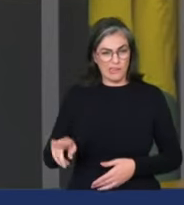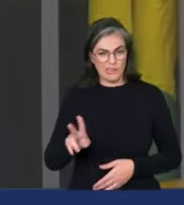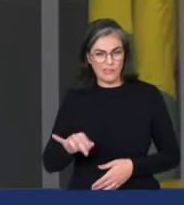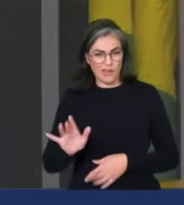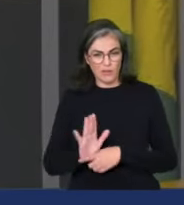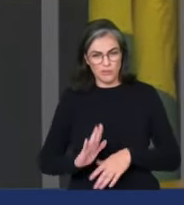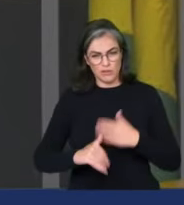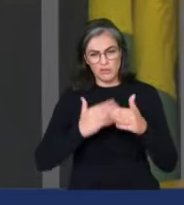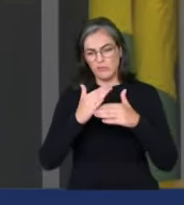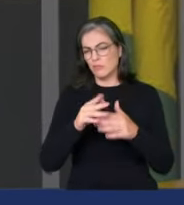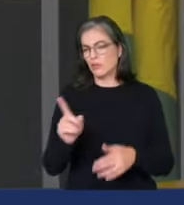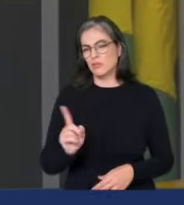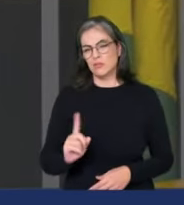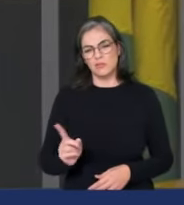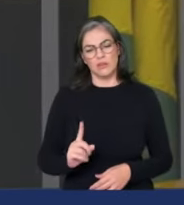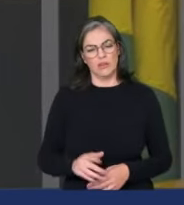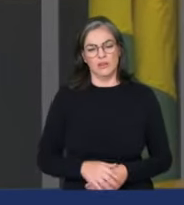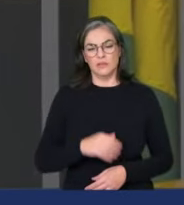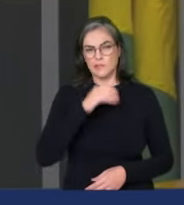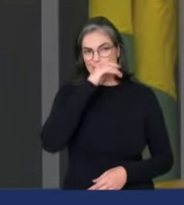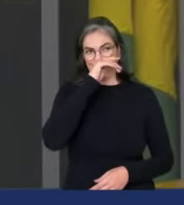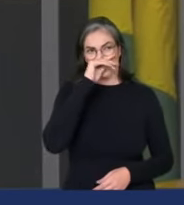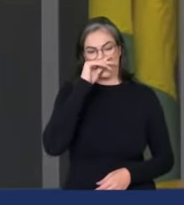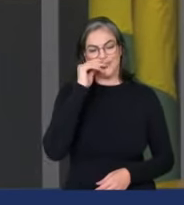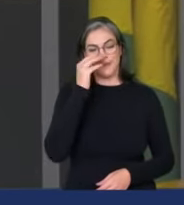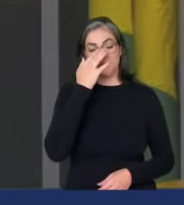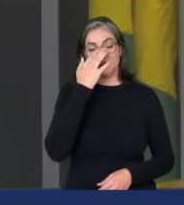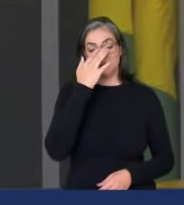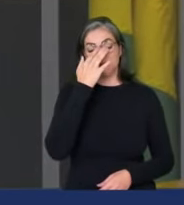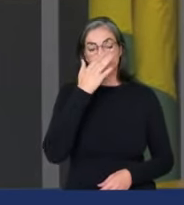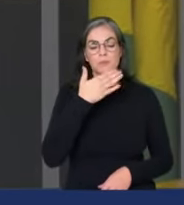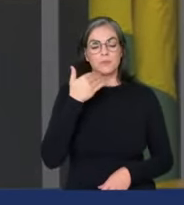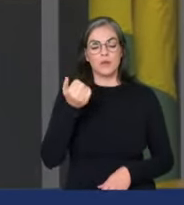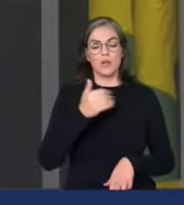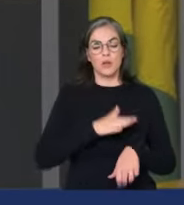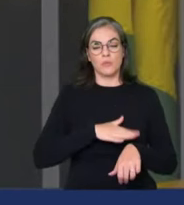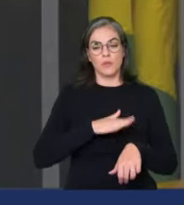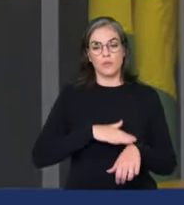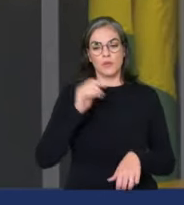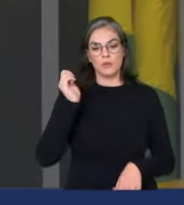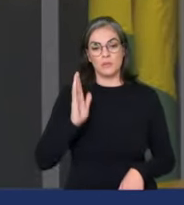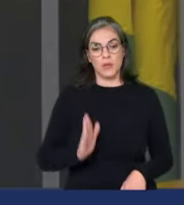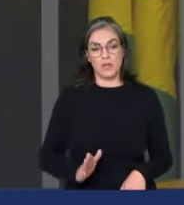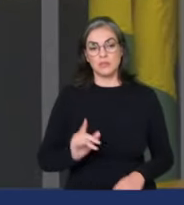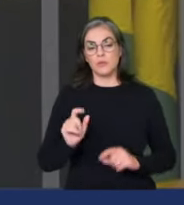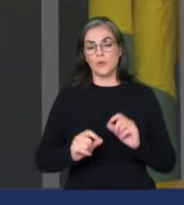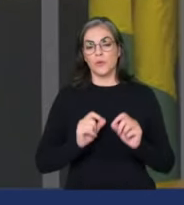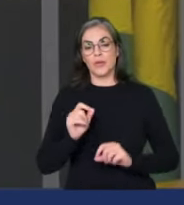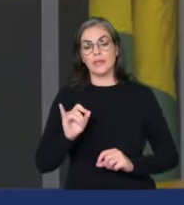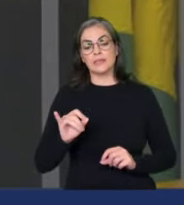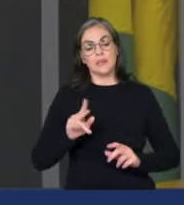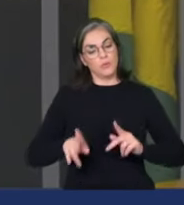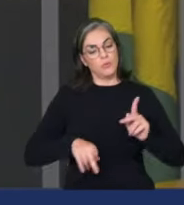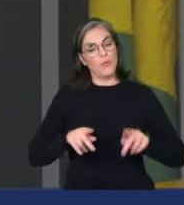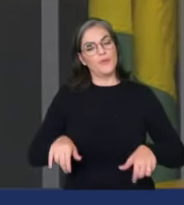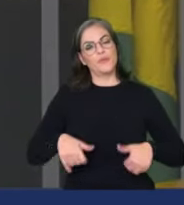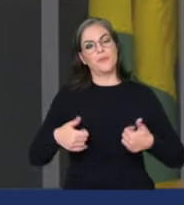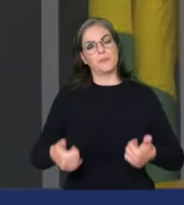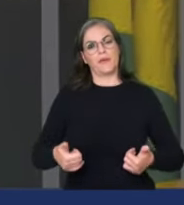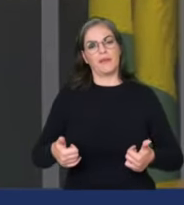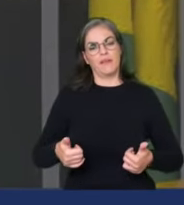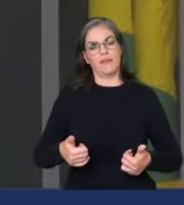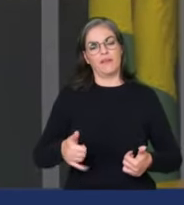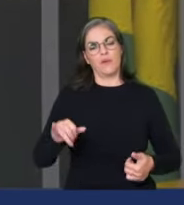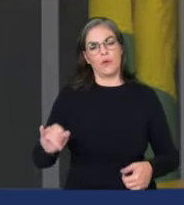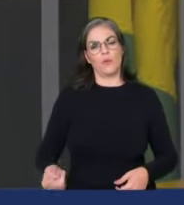os melhores momentos desse país foram aqueles onde o povo teve vez, onde o povo pôde sonhar e seguir.